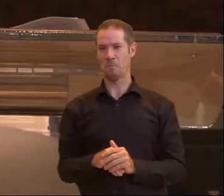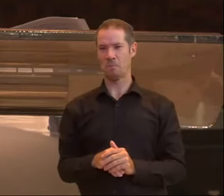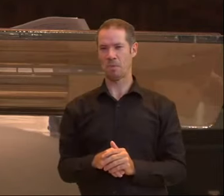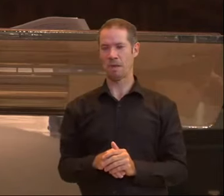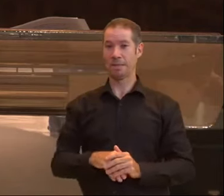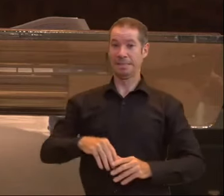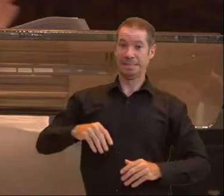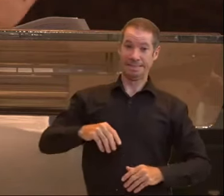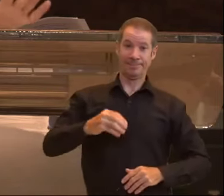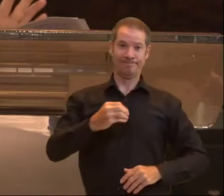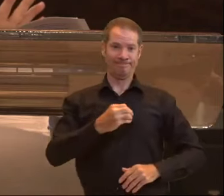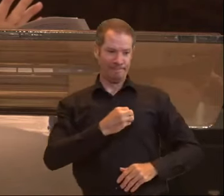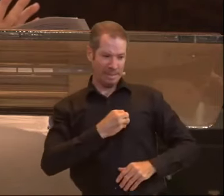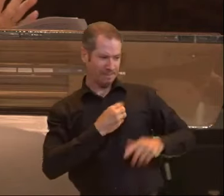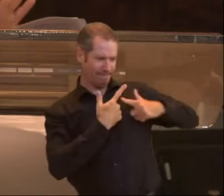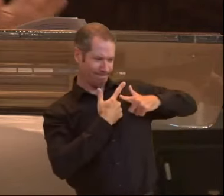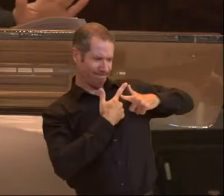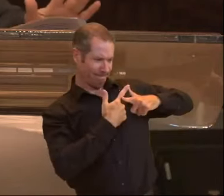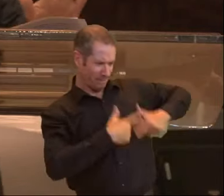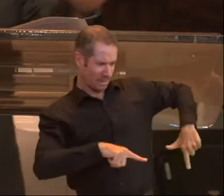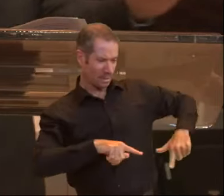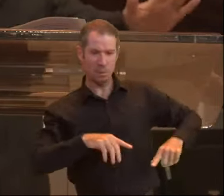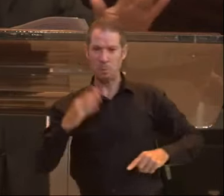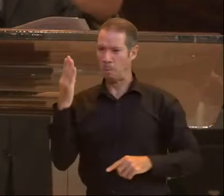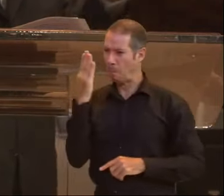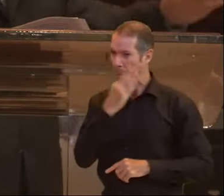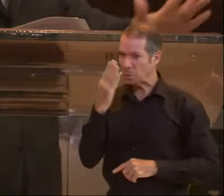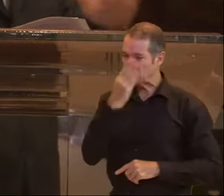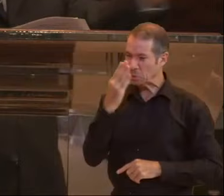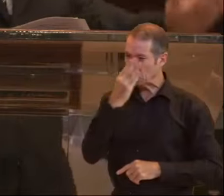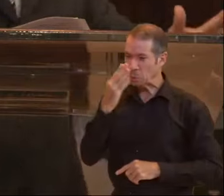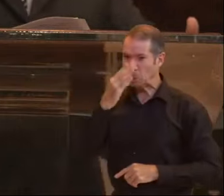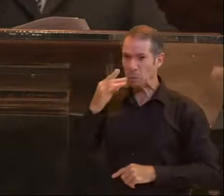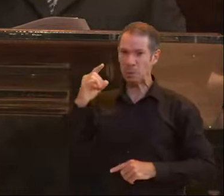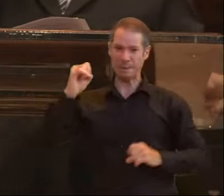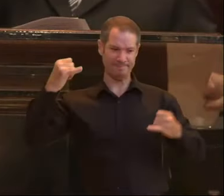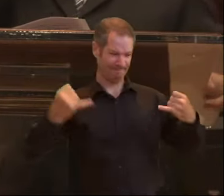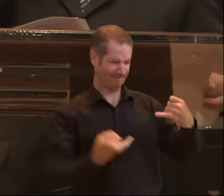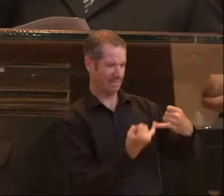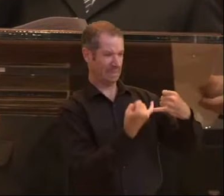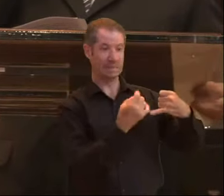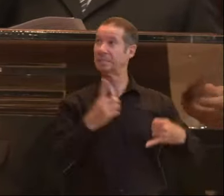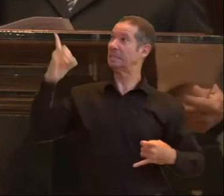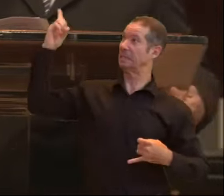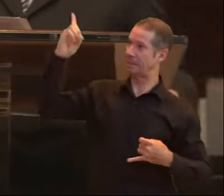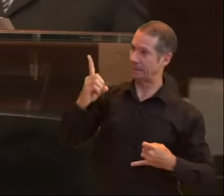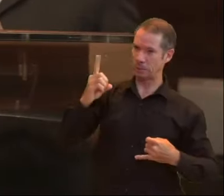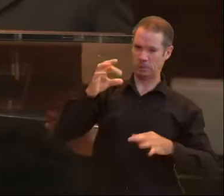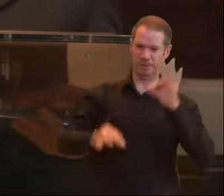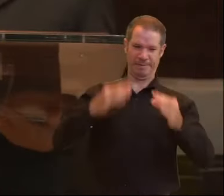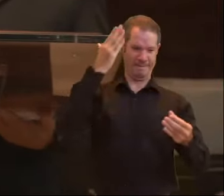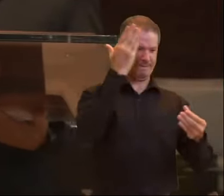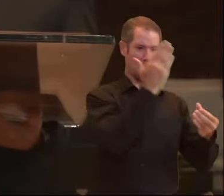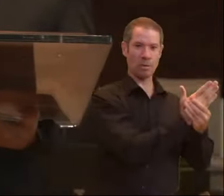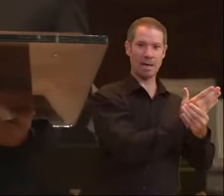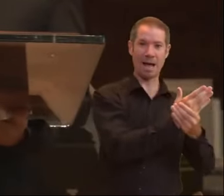sem mácula, mas aos que se prostituem e aos adúlteros Deus os julgará. Eu falei: oh